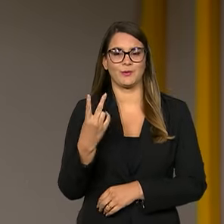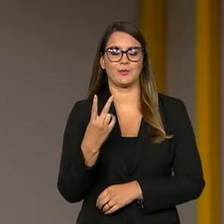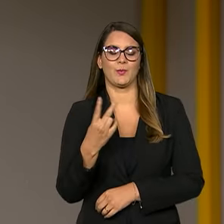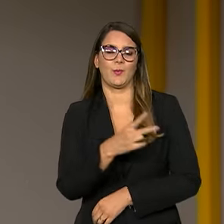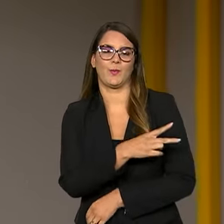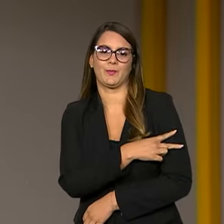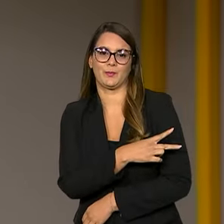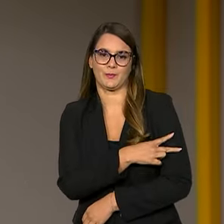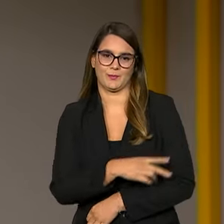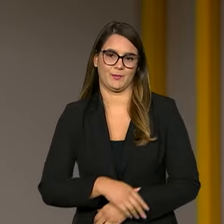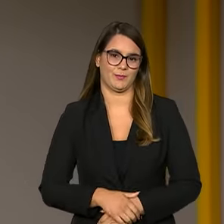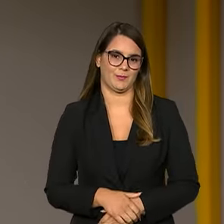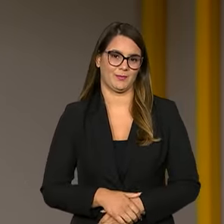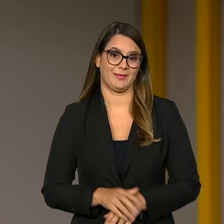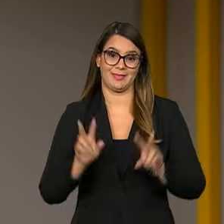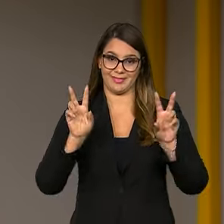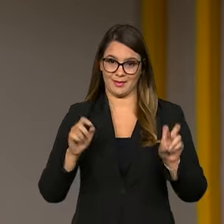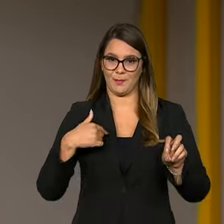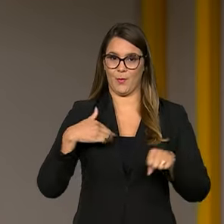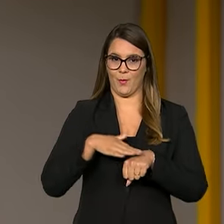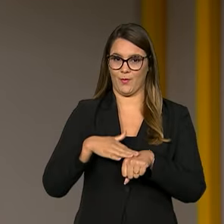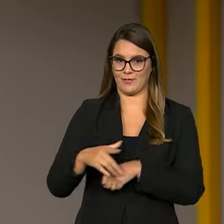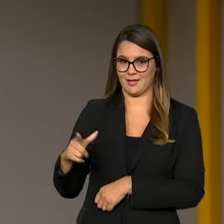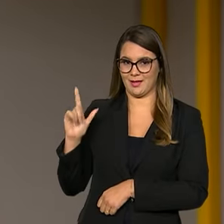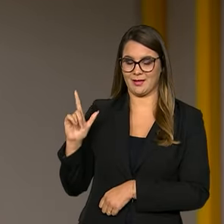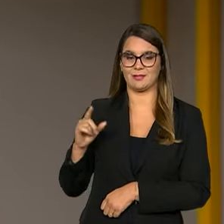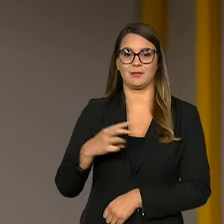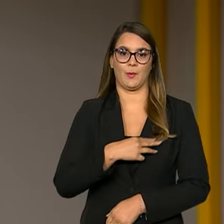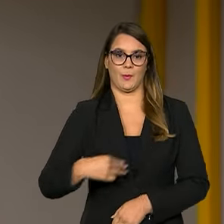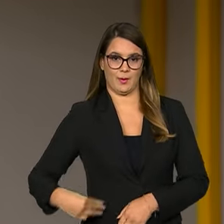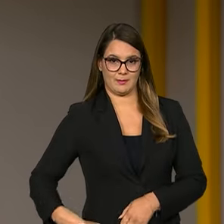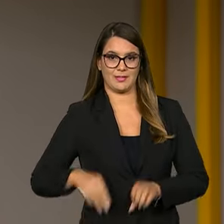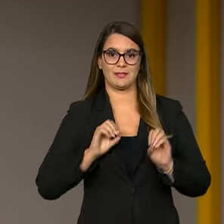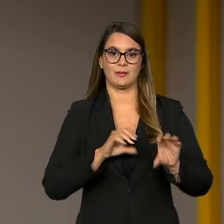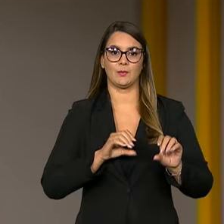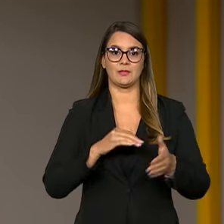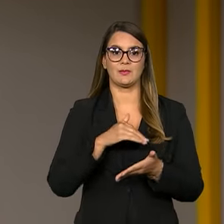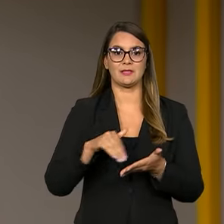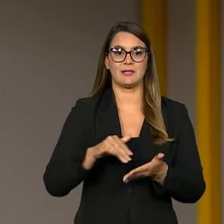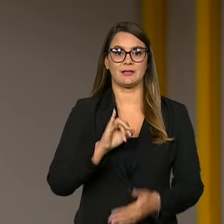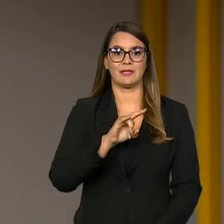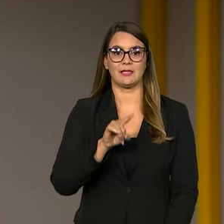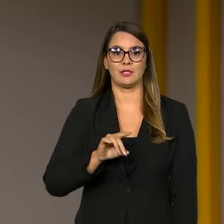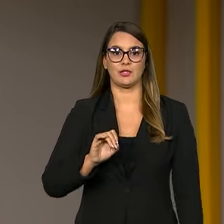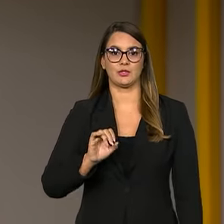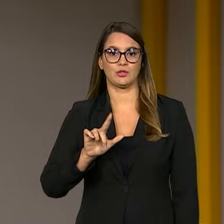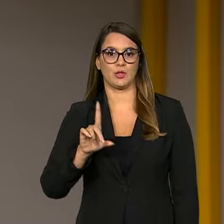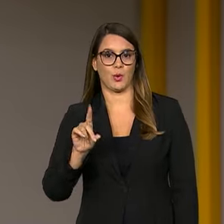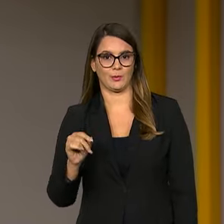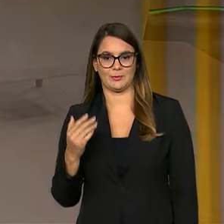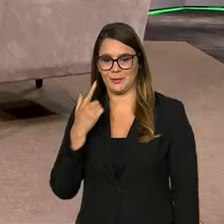ensino fundamental sobre este assunto eu conversei mais cedo com a ministra interina da educação a secretária Z da cela veja